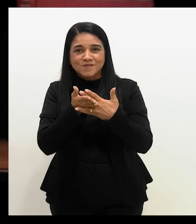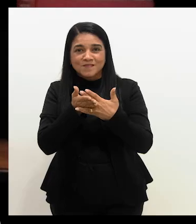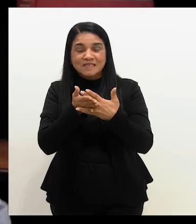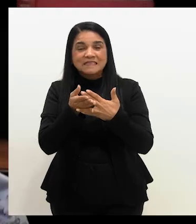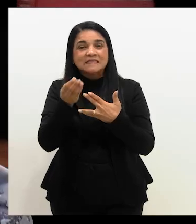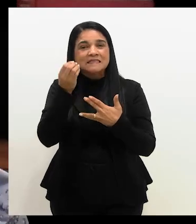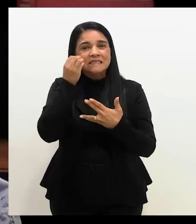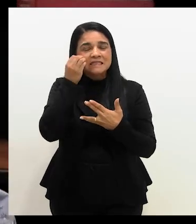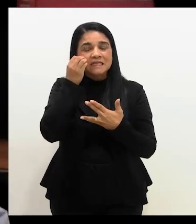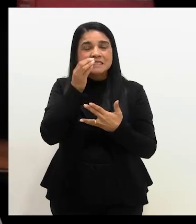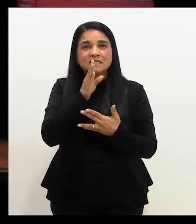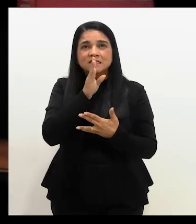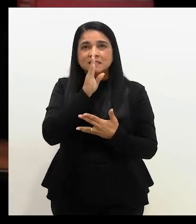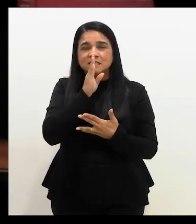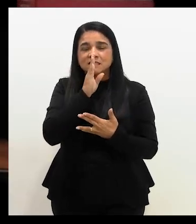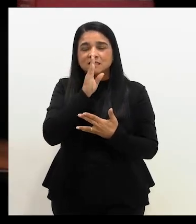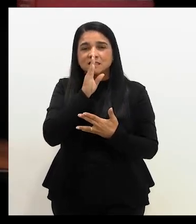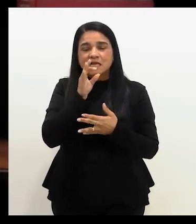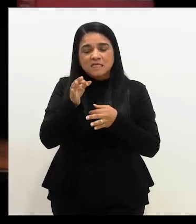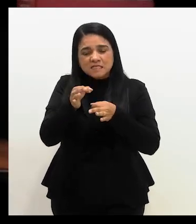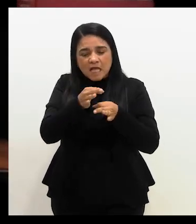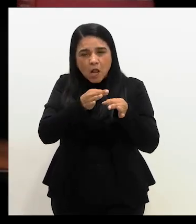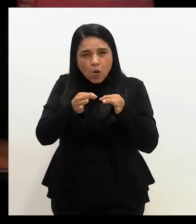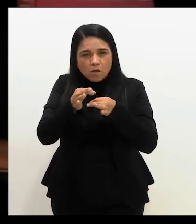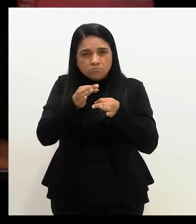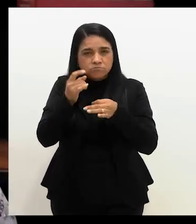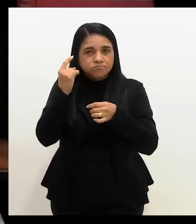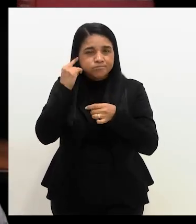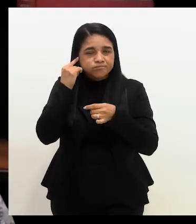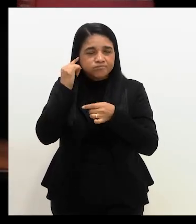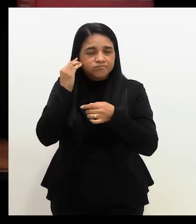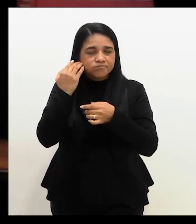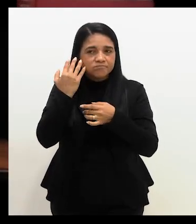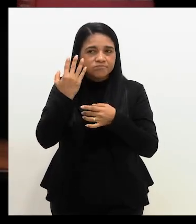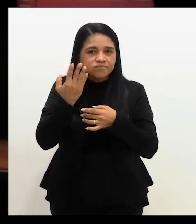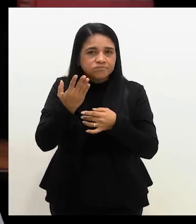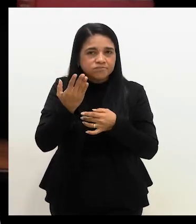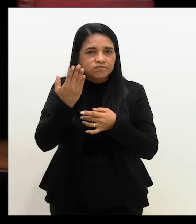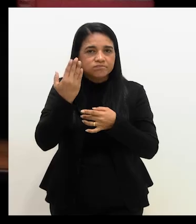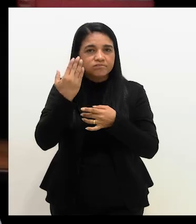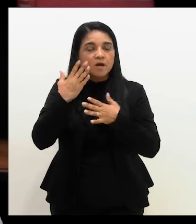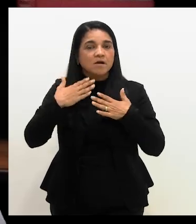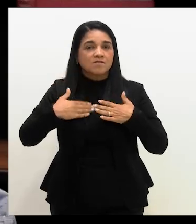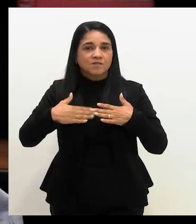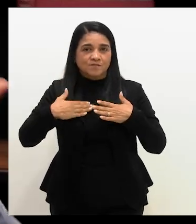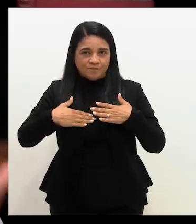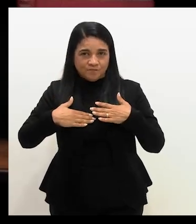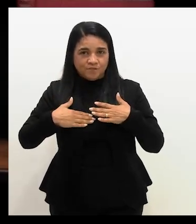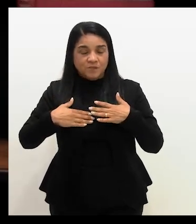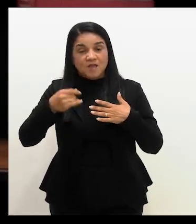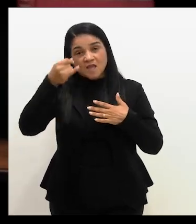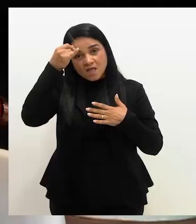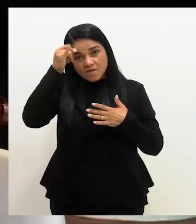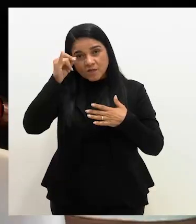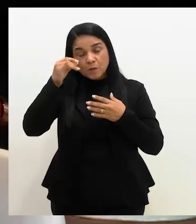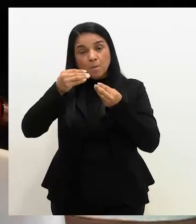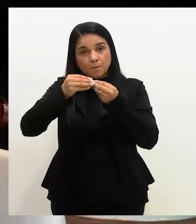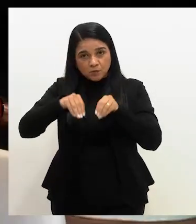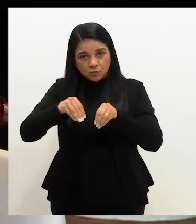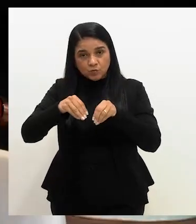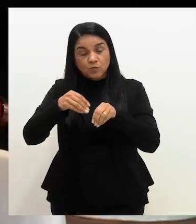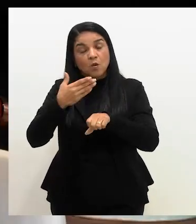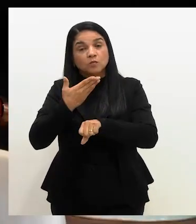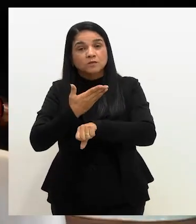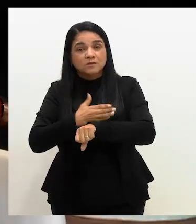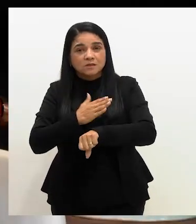para a gente tentar fazer com que as células ciliadas elas descansem um pouquinho e elas não tenham tanta lesão. Né? Então, a